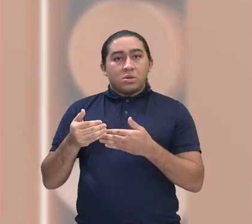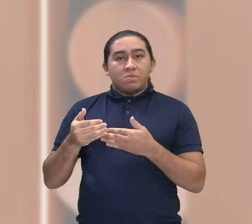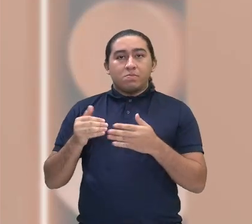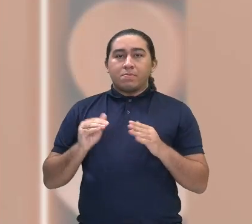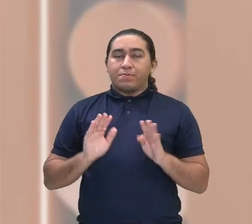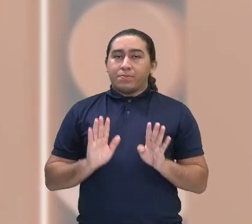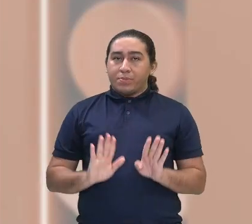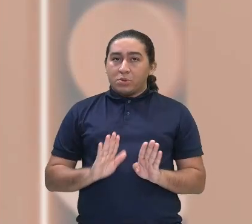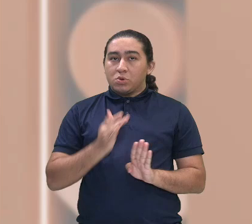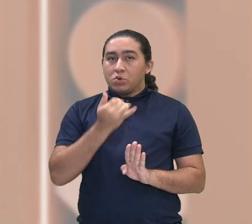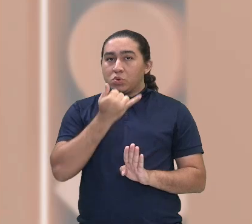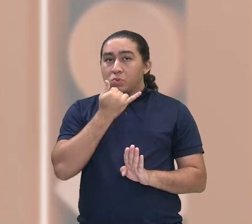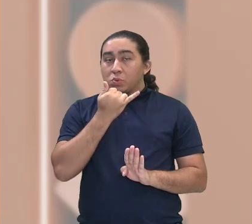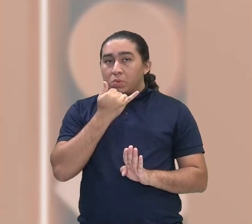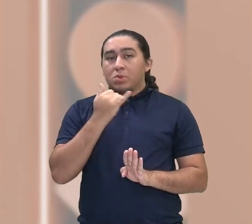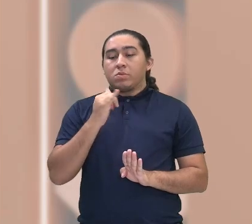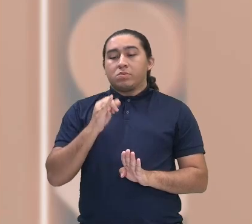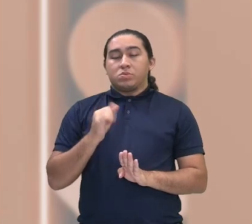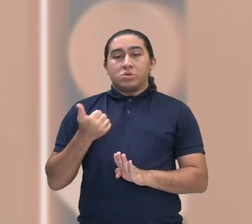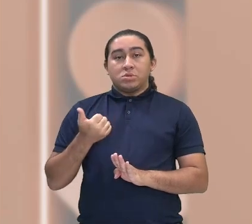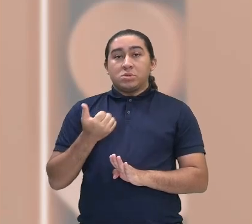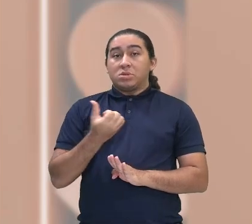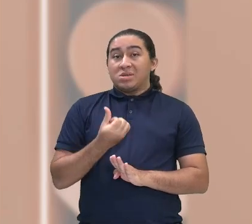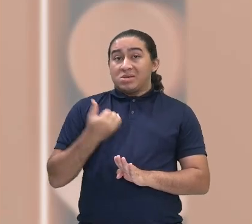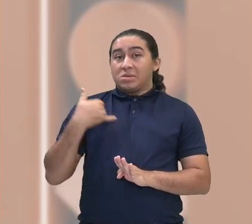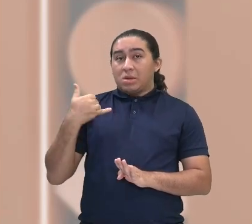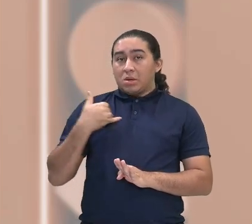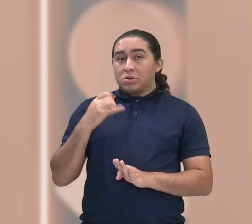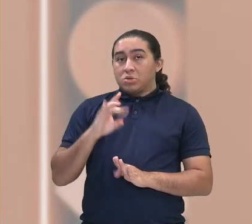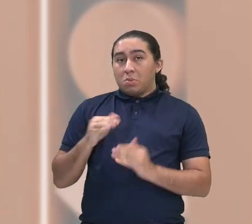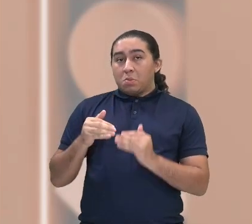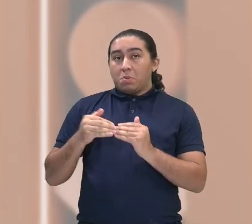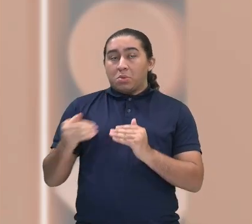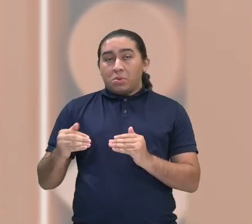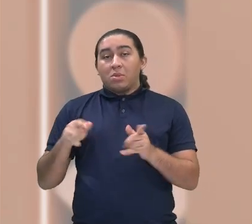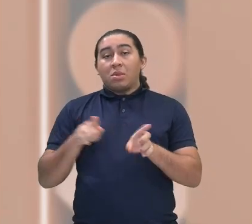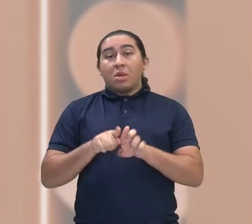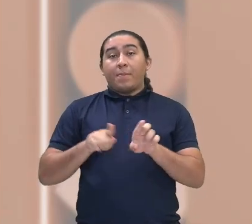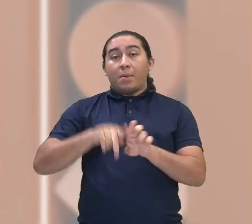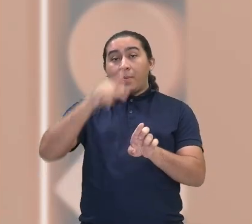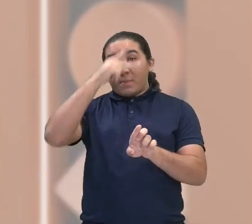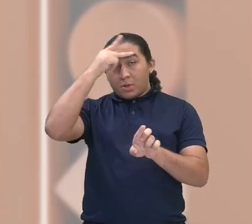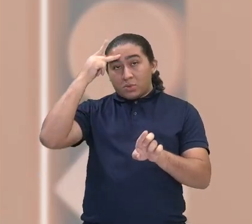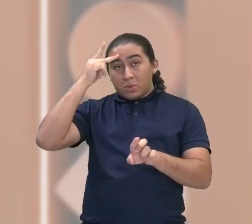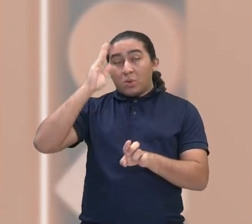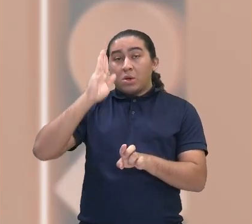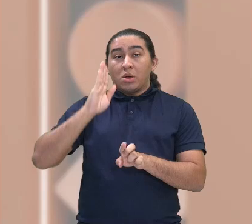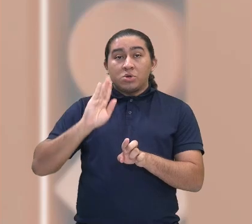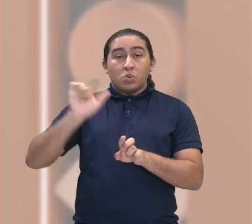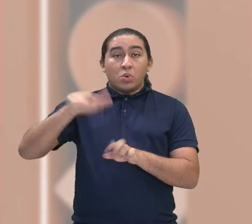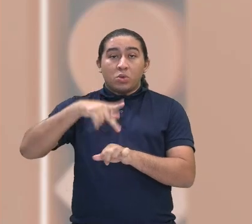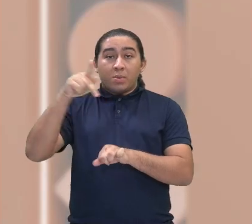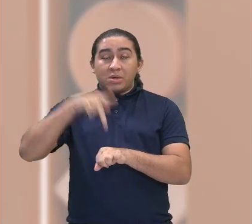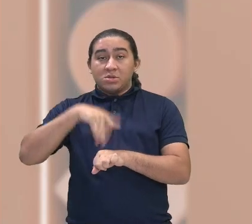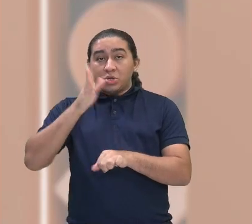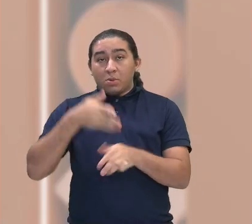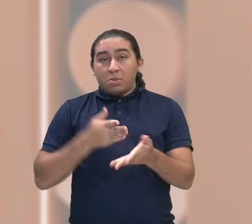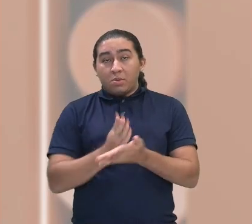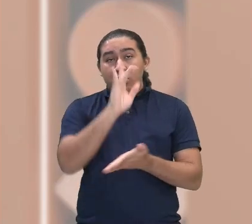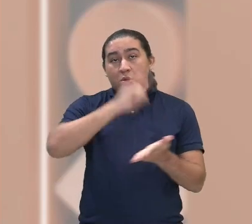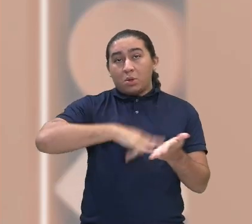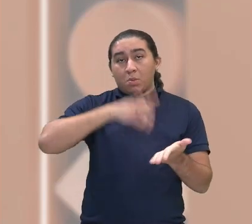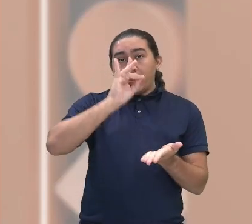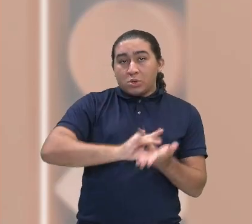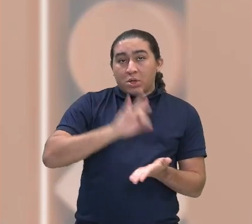não, a partir dos 16 anos, mas até o estrangeiro naturalizado e as mulheres também fazem parte, né, dessa